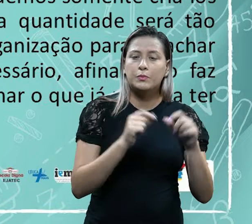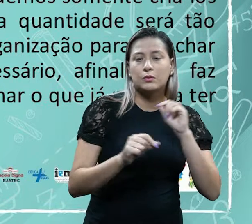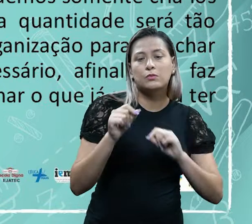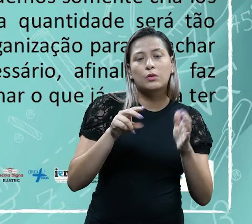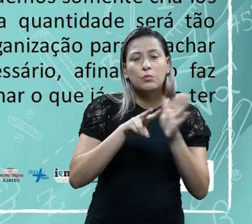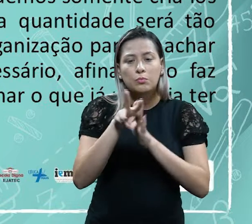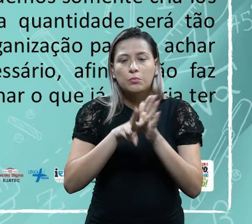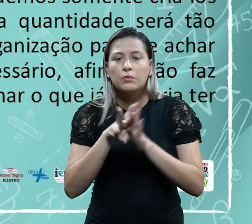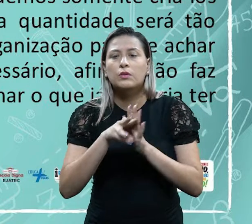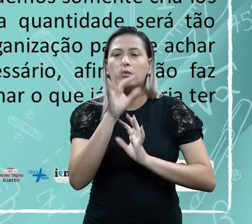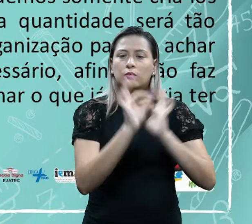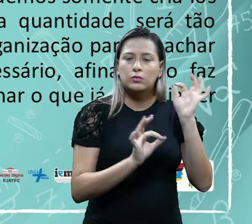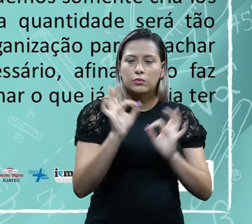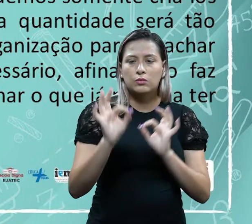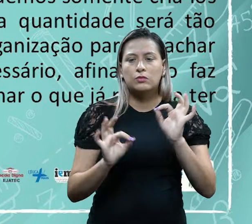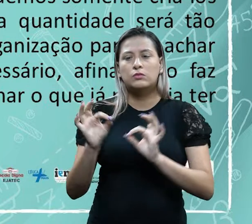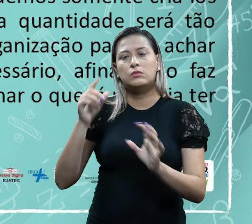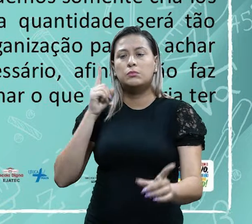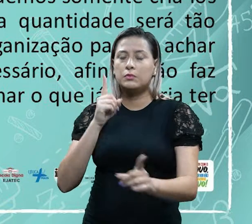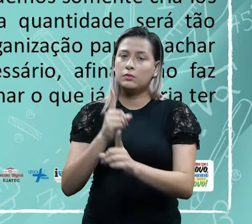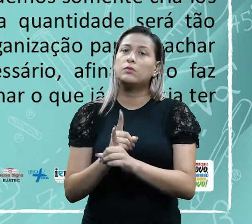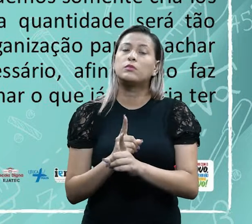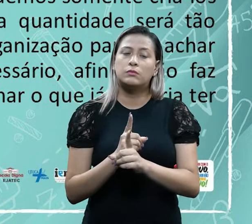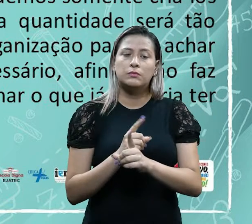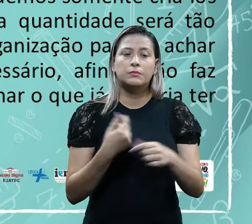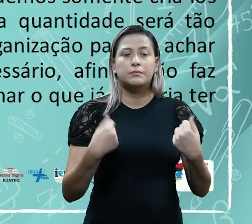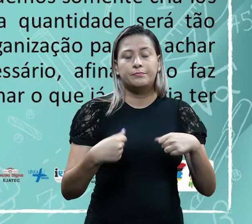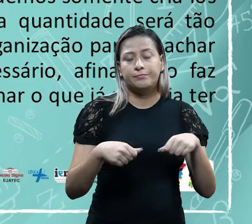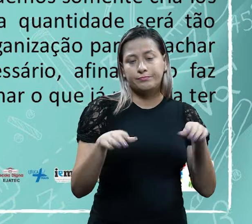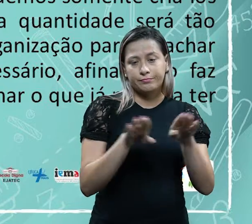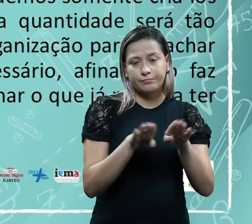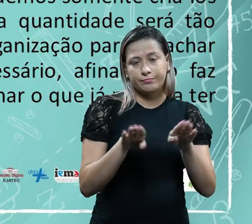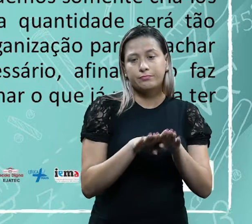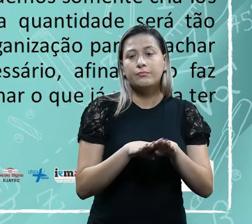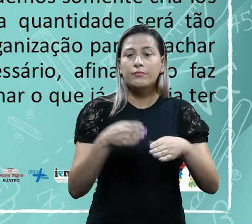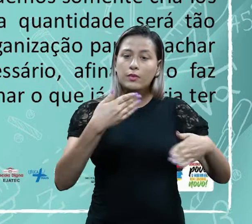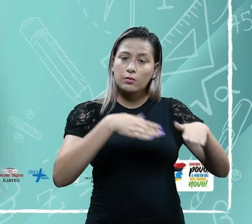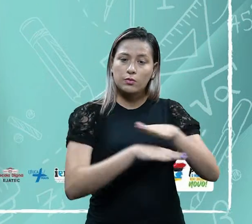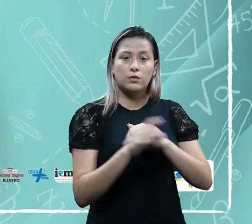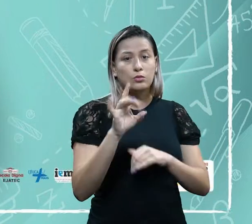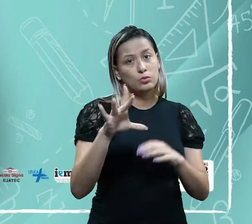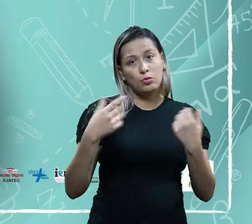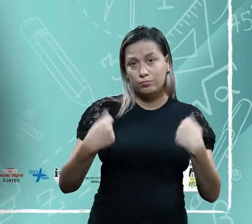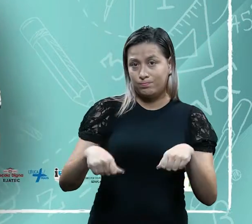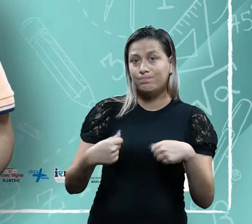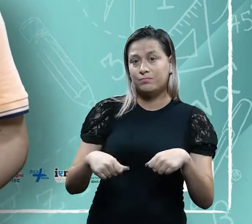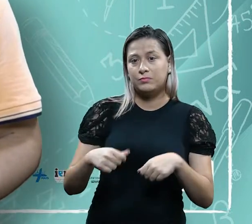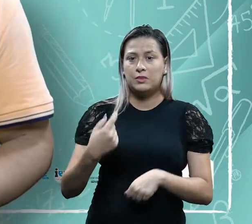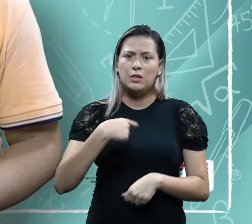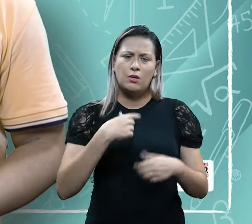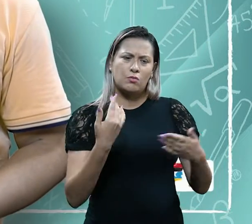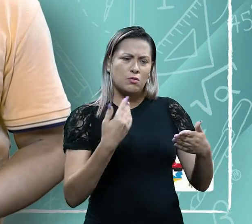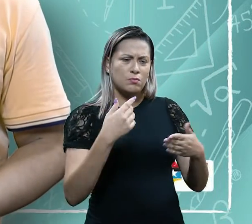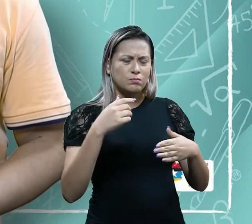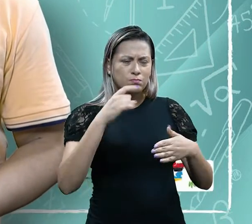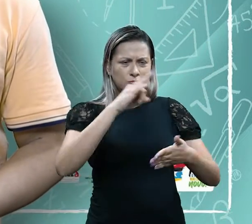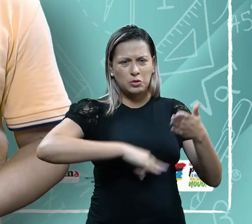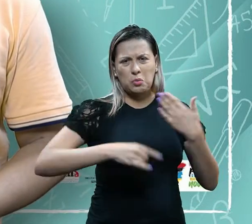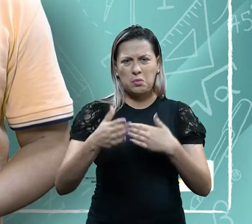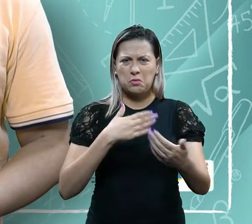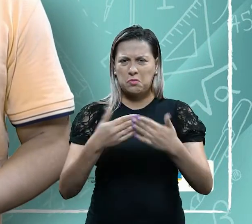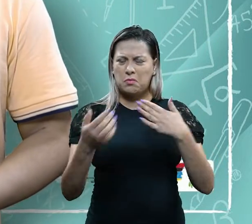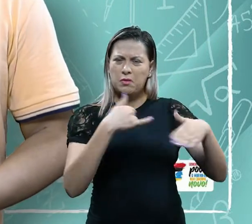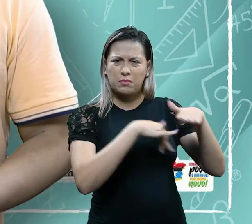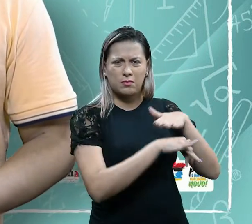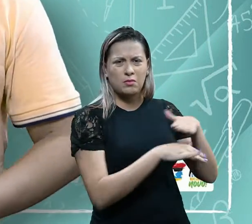de organização para achar, e também vai precisar guardar somente o necessário. Eu não posso guardar qualquer documento. Eu tenho